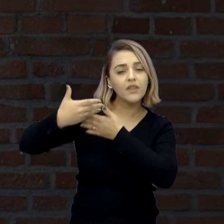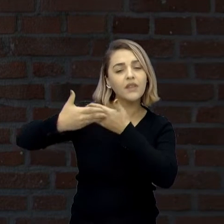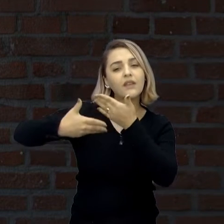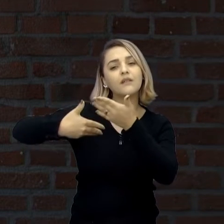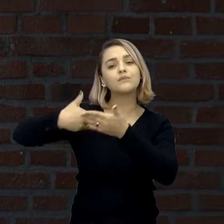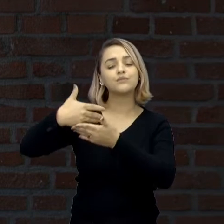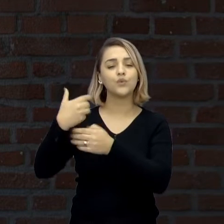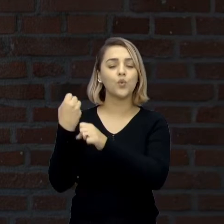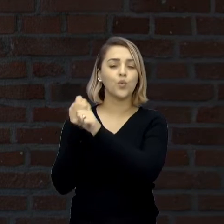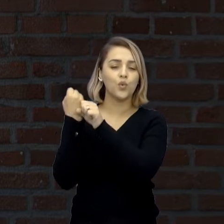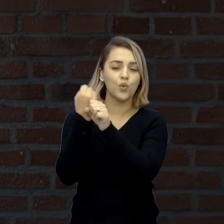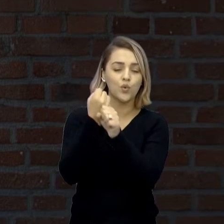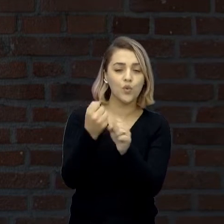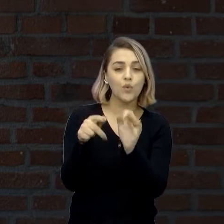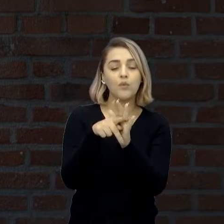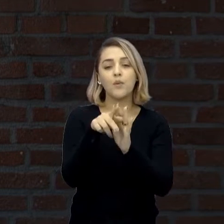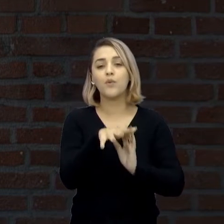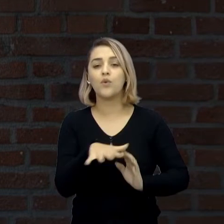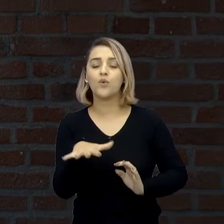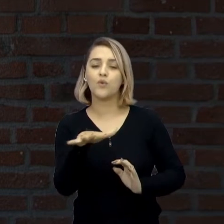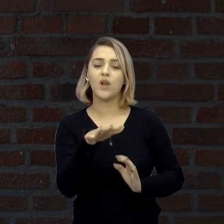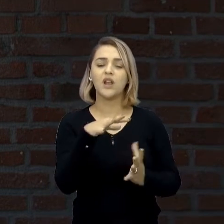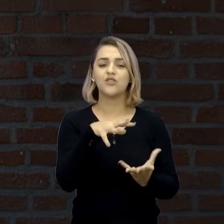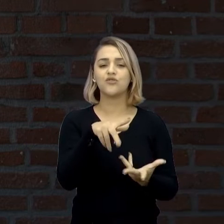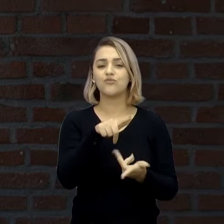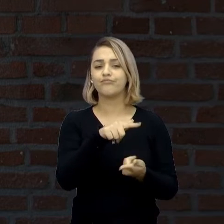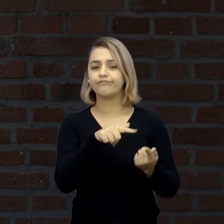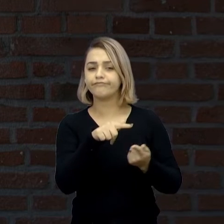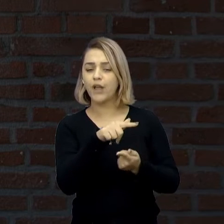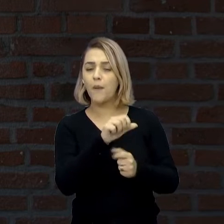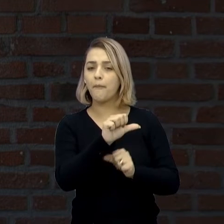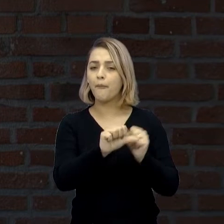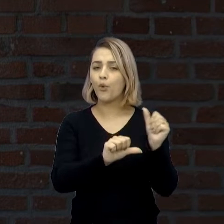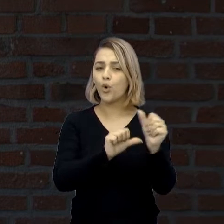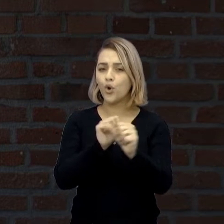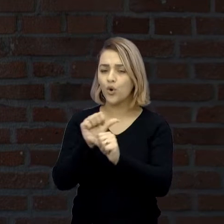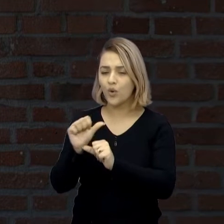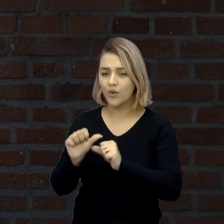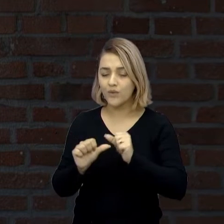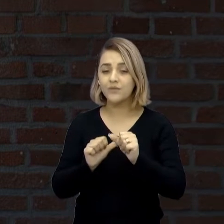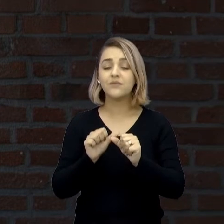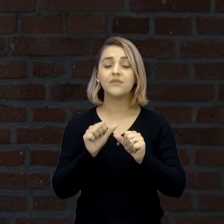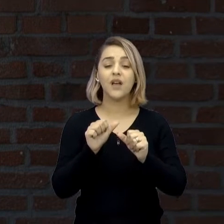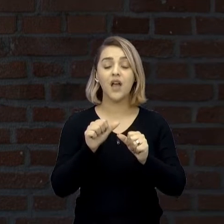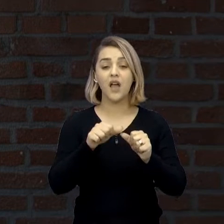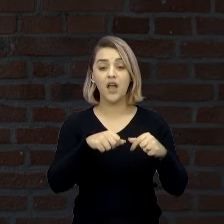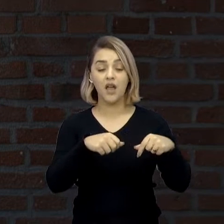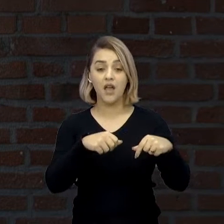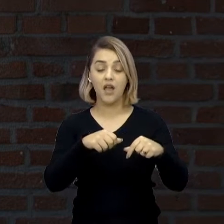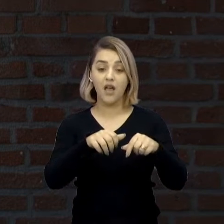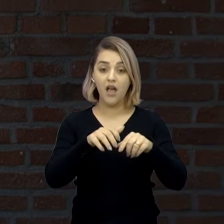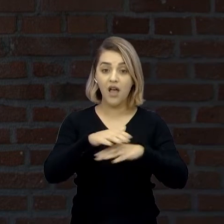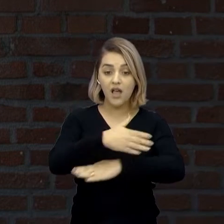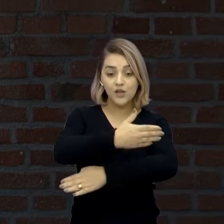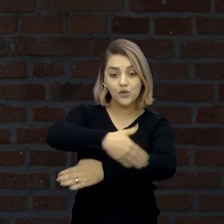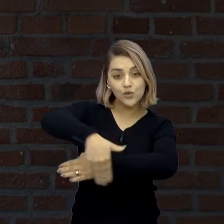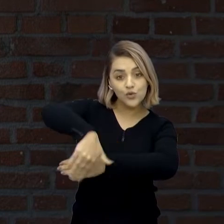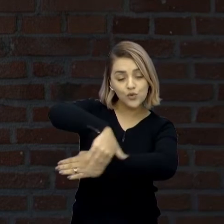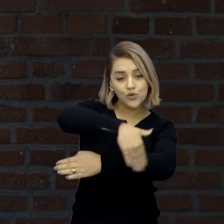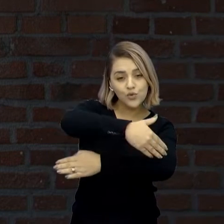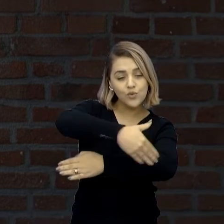espaço geográfico do centro da cidade mudou bastante. As ruas de terra do começo do século XX